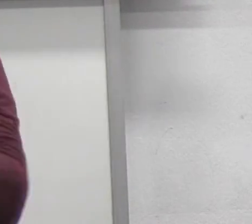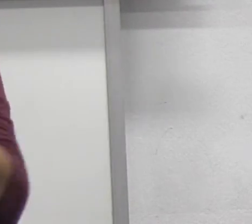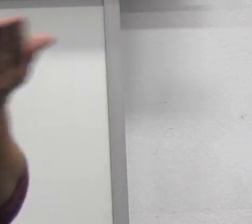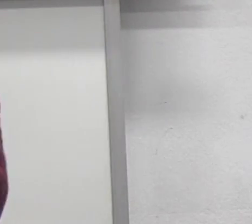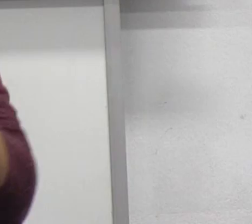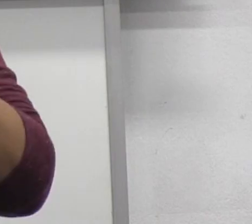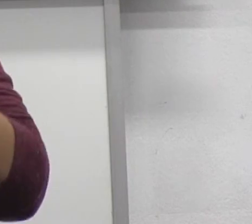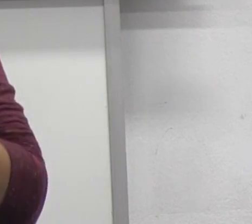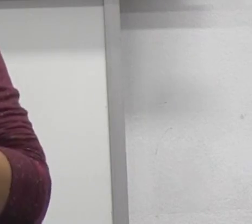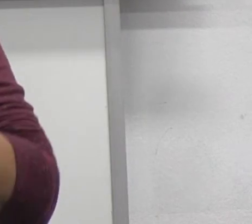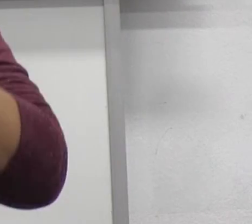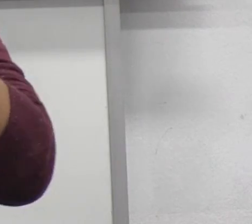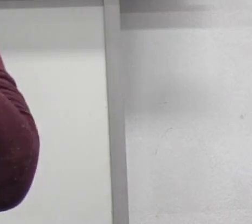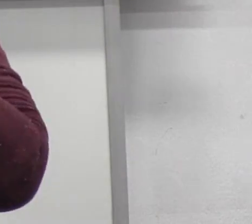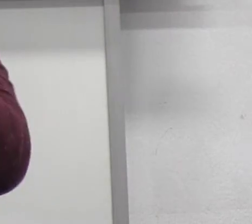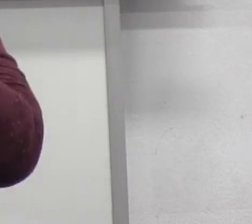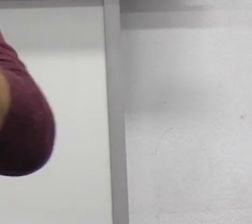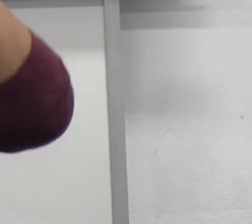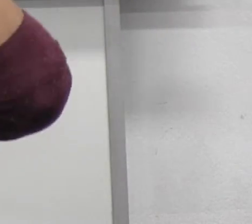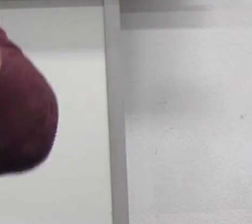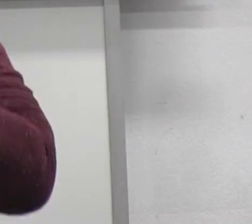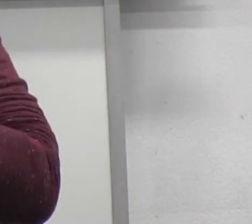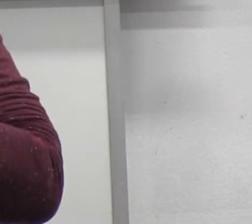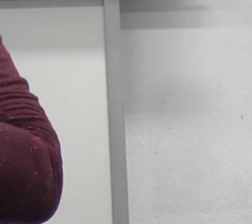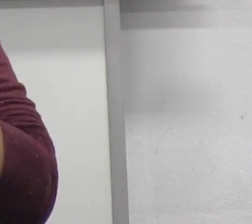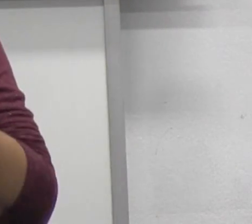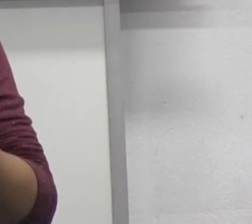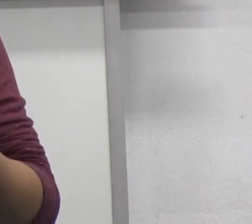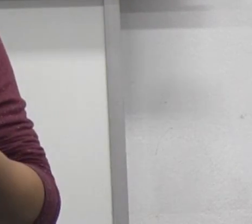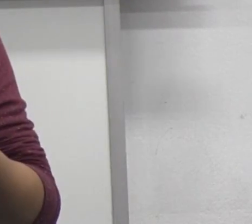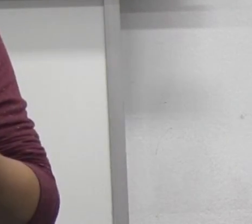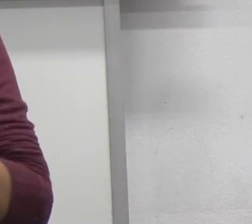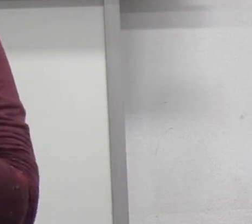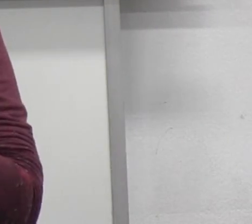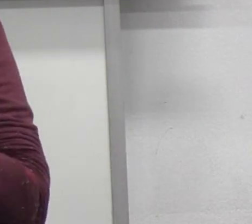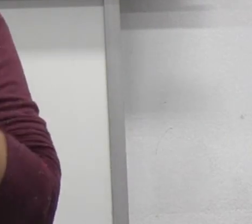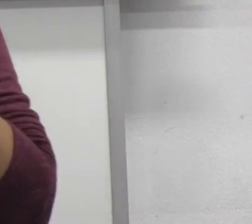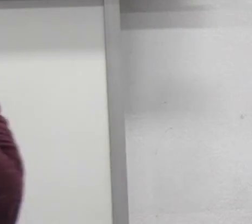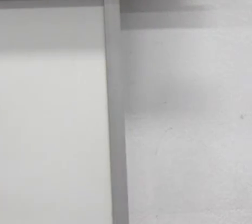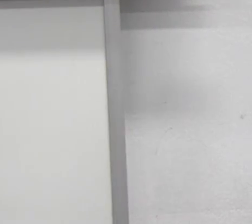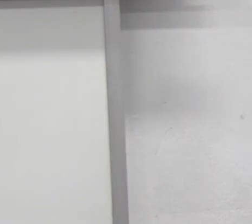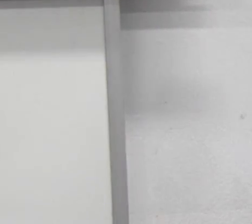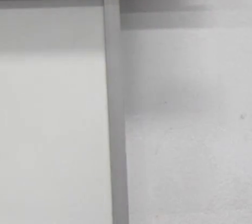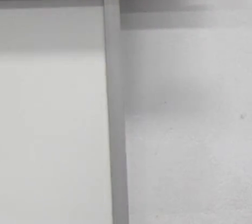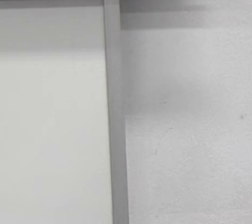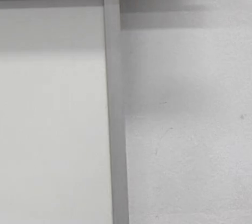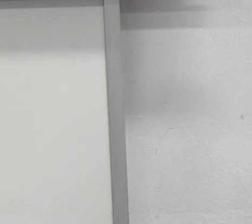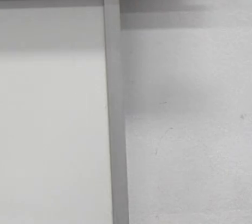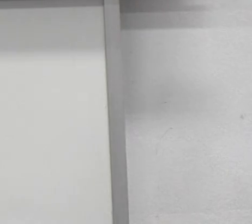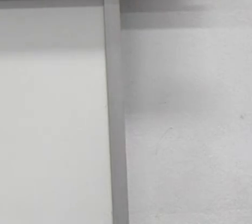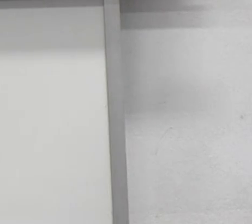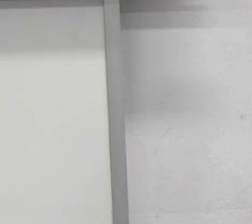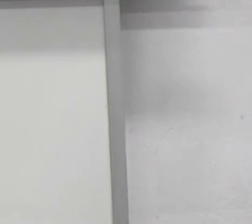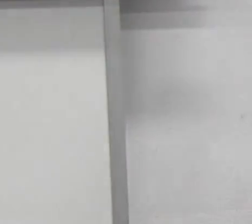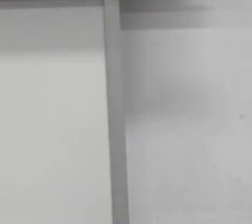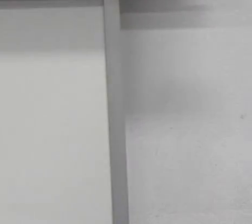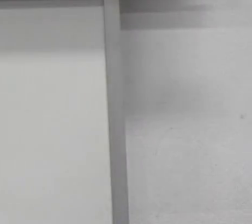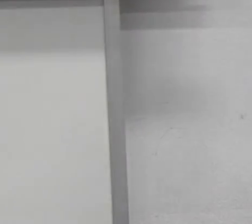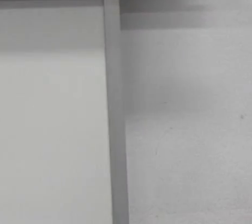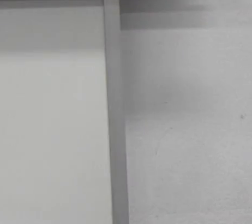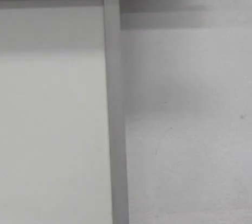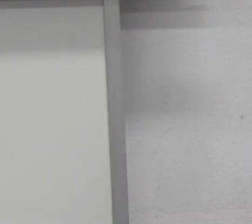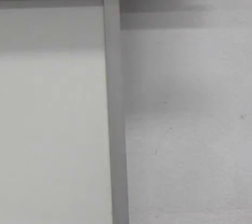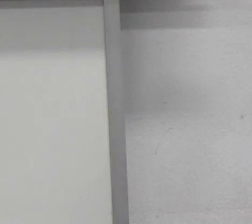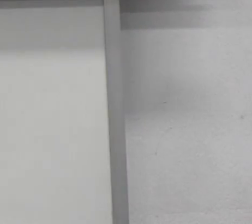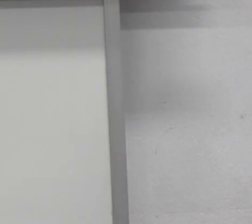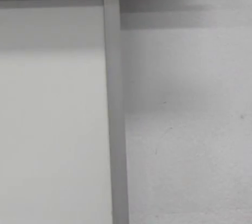vida entre alunos e o que eles podem trocar com seus pares. Então isso é um ensino integral. Bom, é só isso que eu queria complementar. Eu